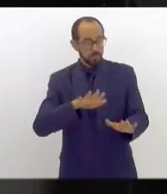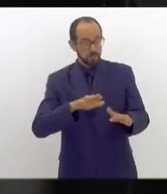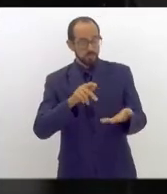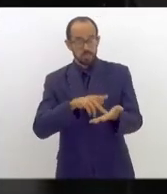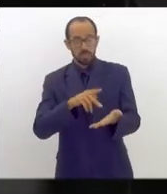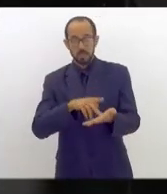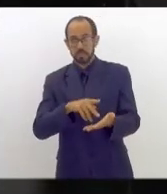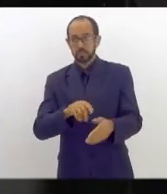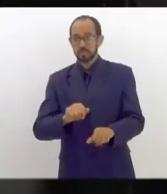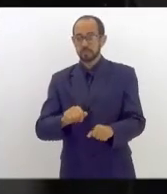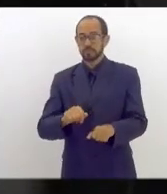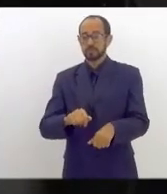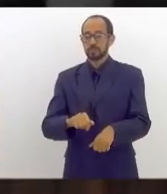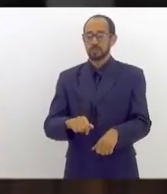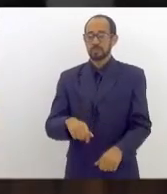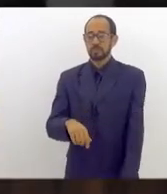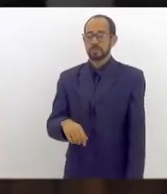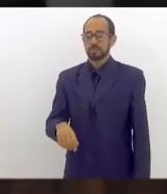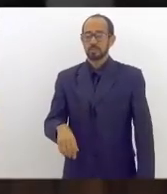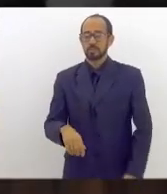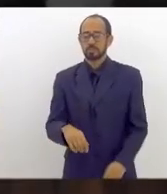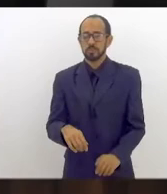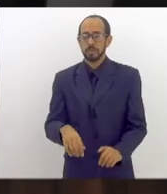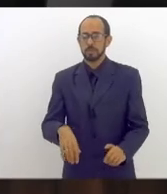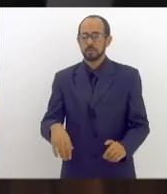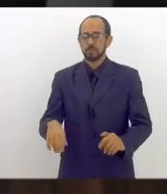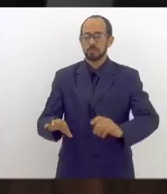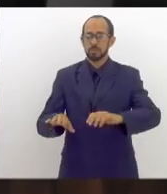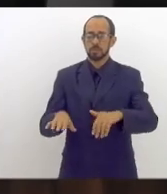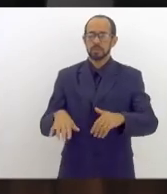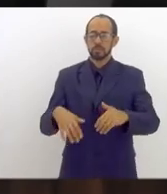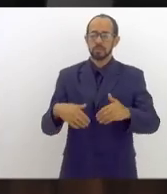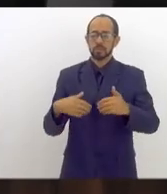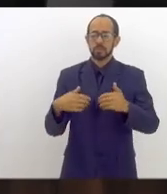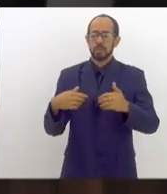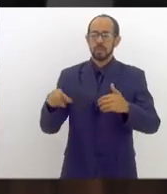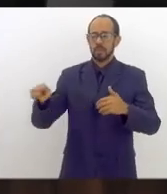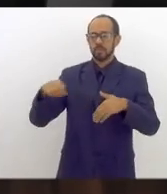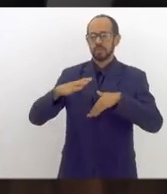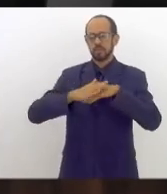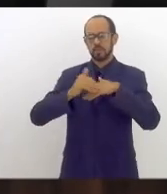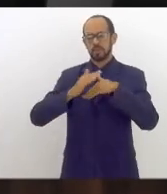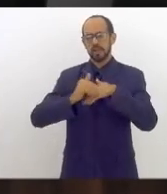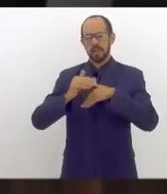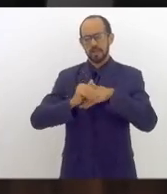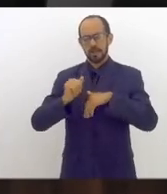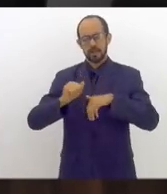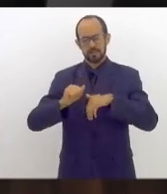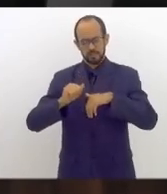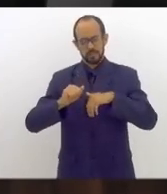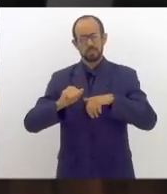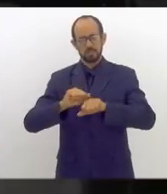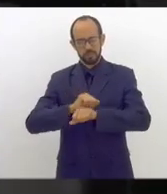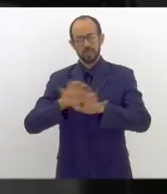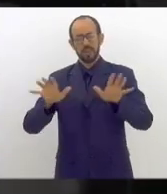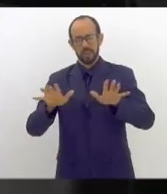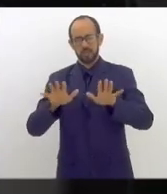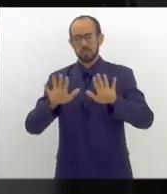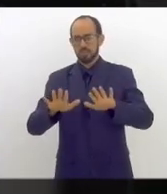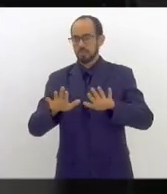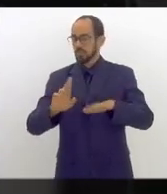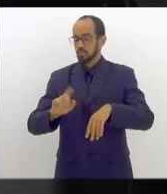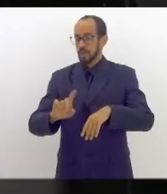André Siciliano ele Expressa o seu carinho muito autênticamente mas não é sobre